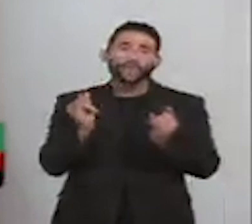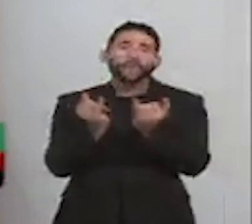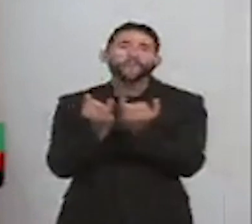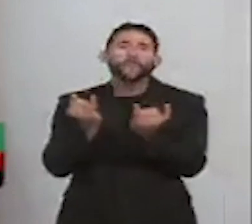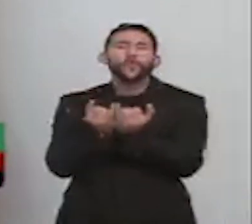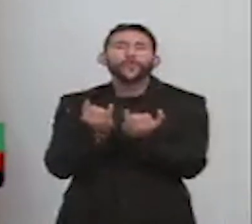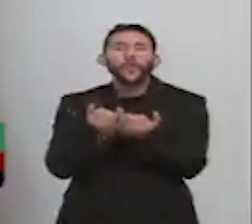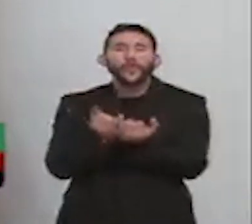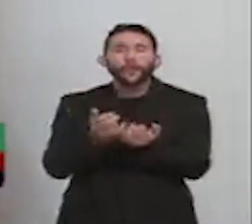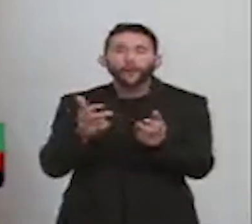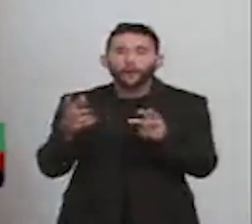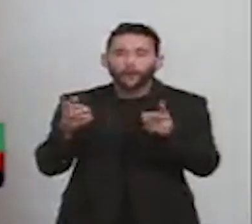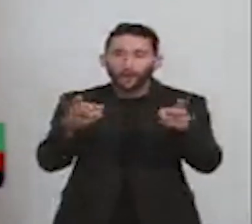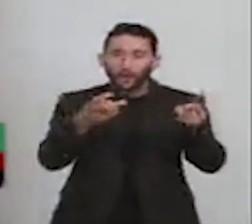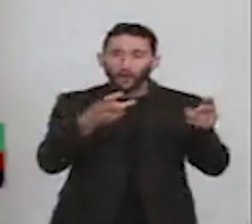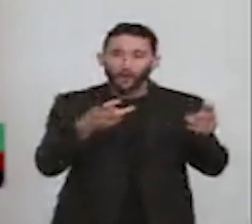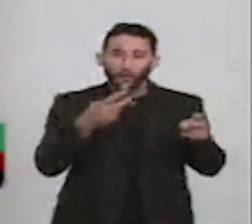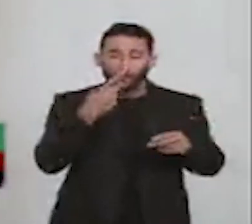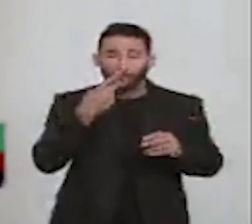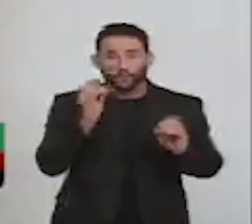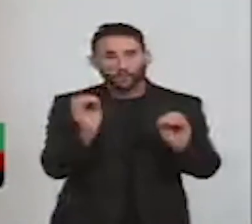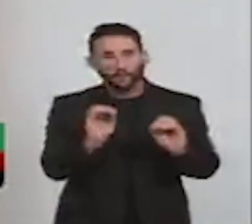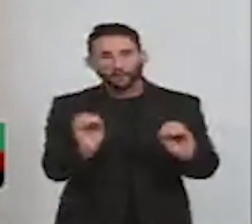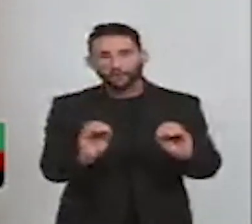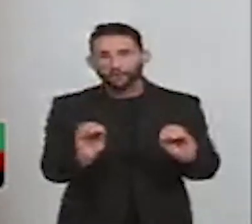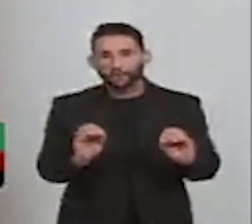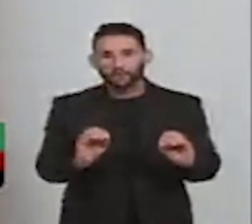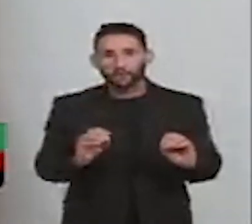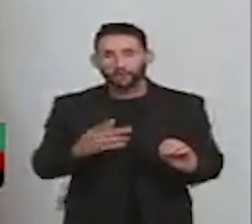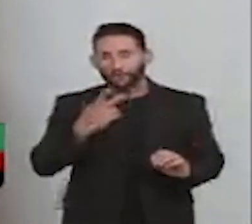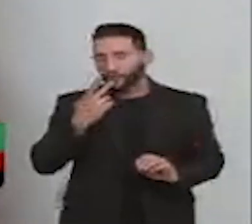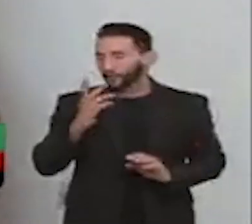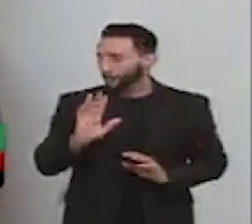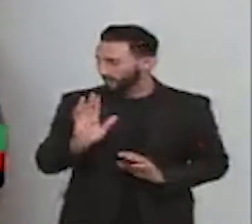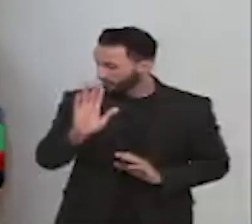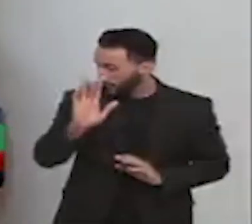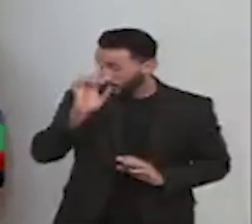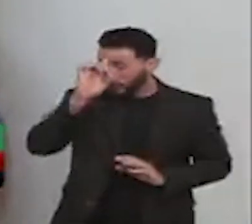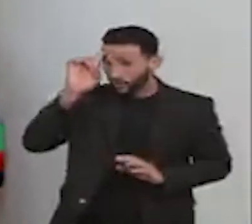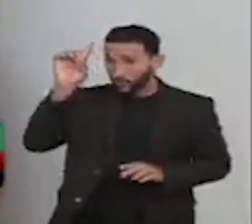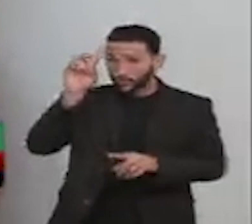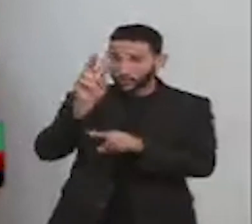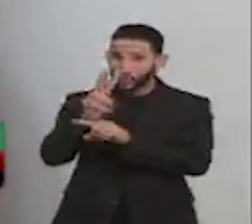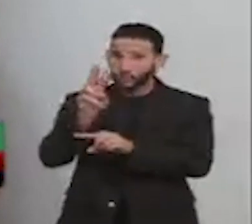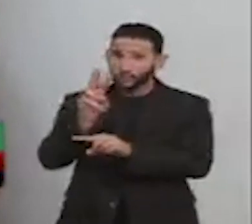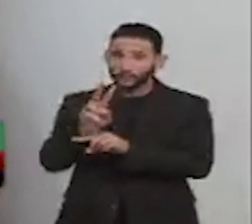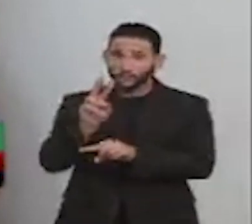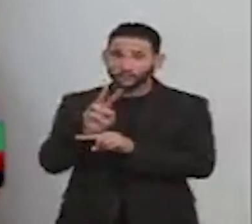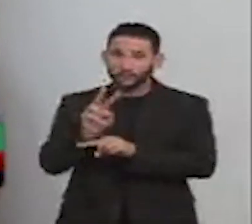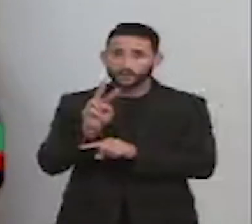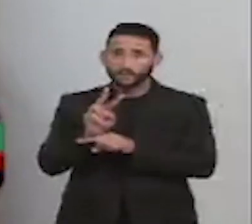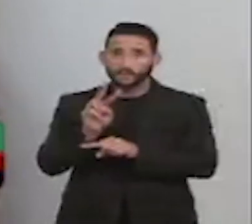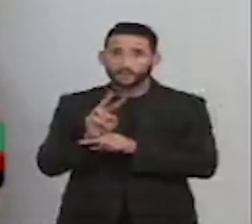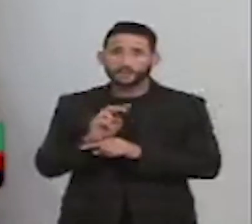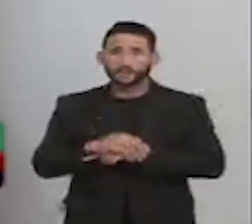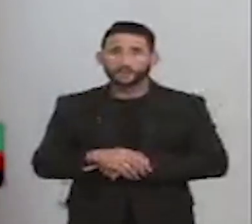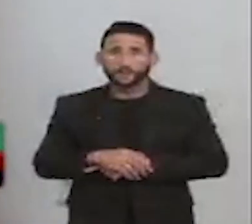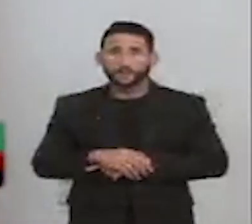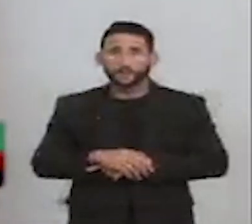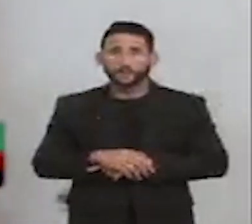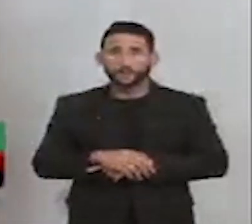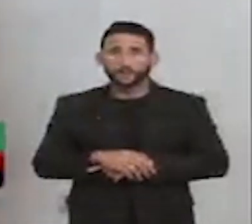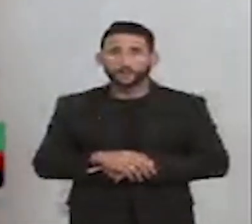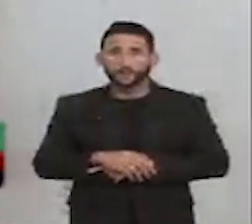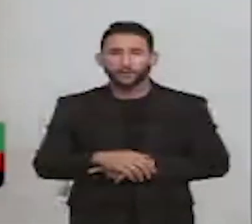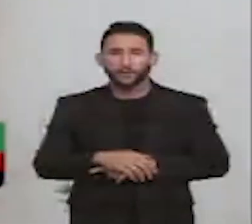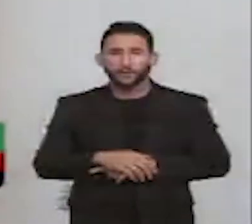Deus... Não vou nem falar nada. Vou te falar para você. Que Deus tome conta e uma... Logo, que